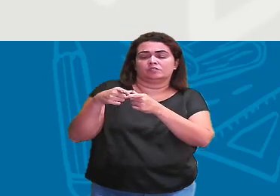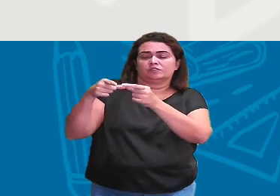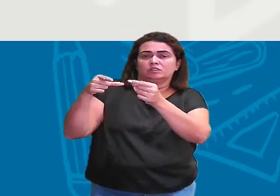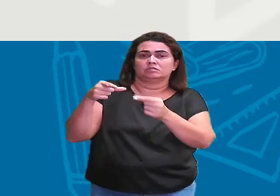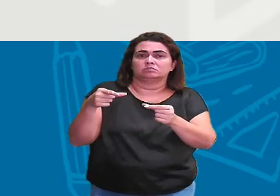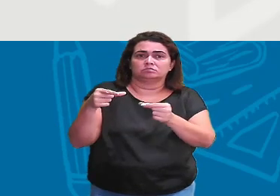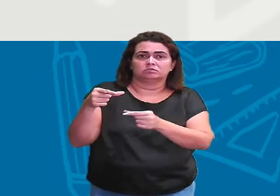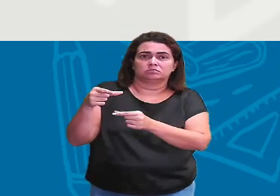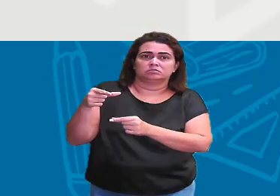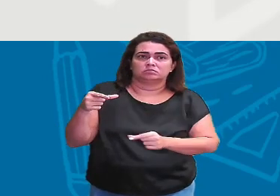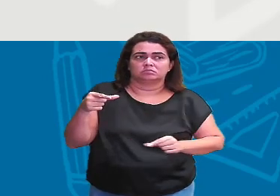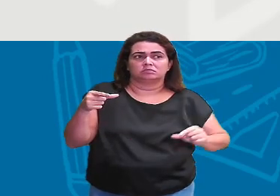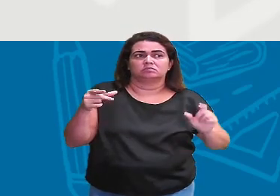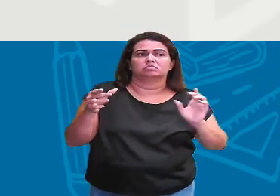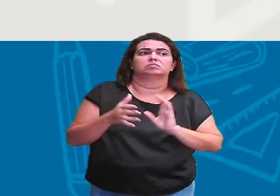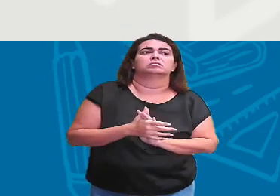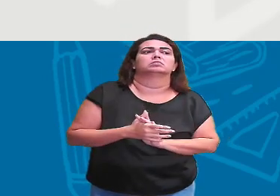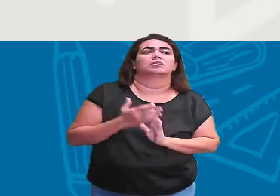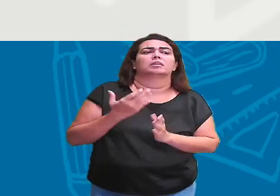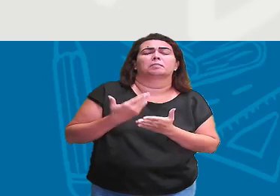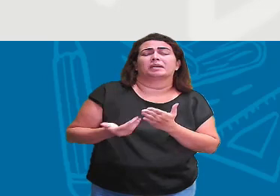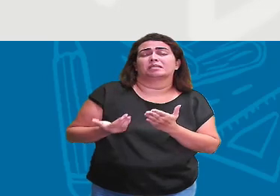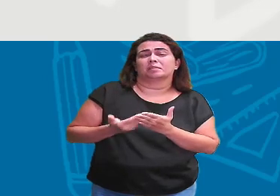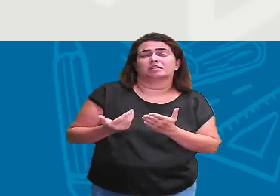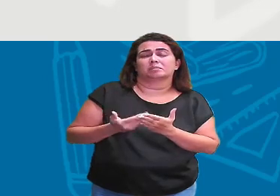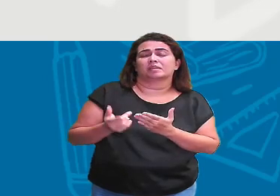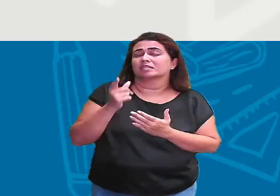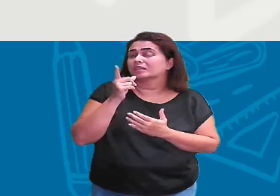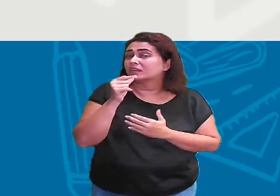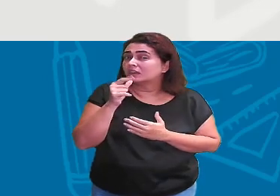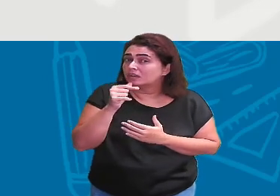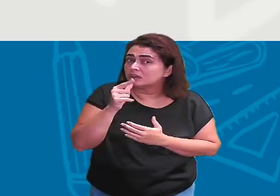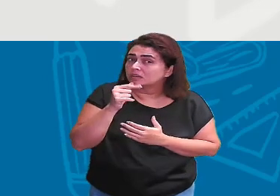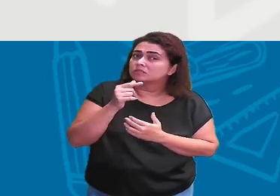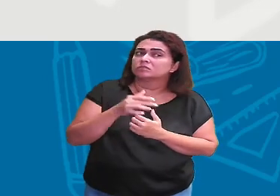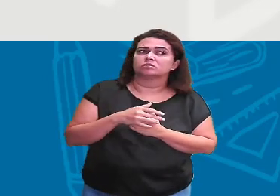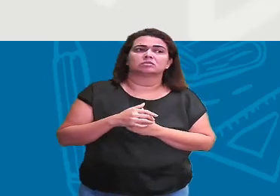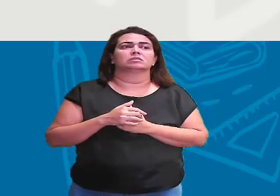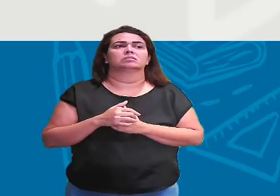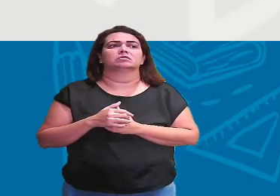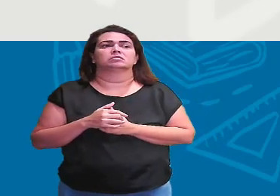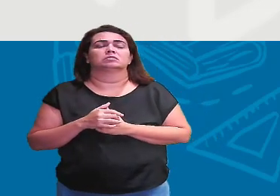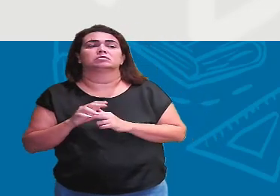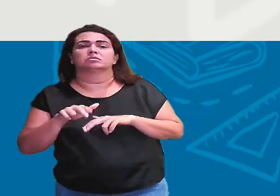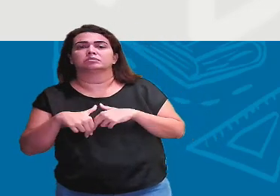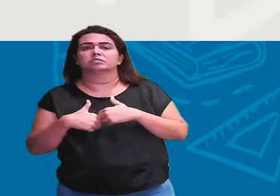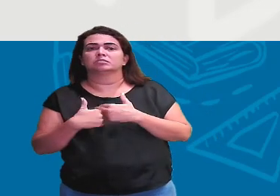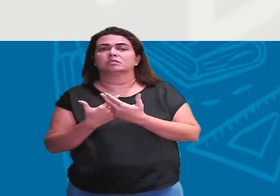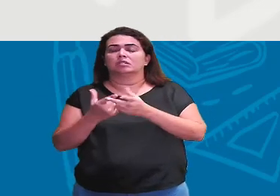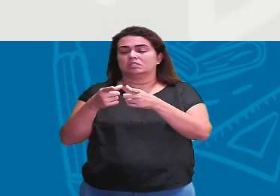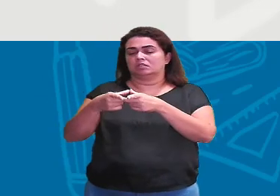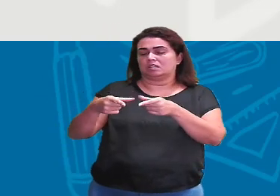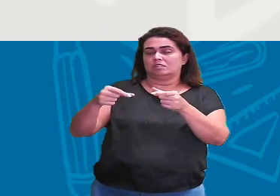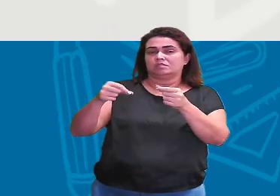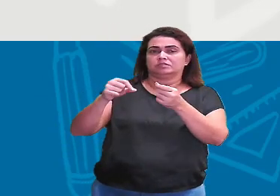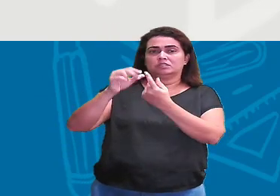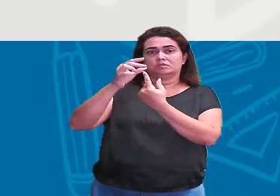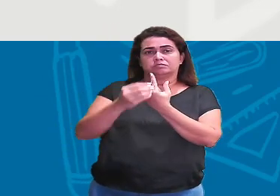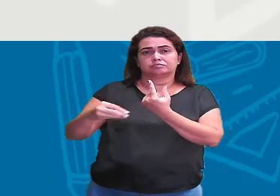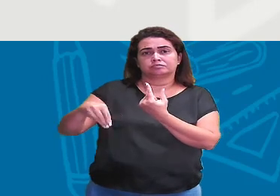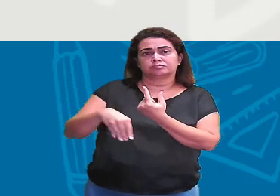economizar água, respirando menos, porque elas perdem muita água, né, muita umidade, pela respiração, pelas folhas. Então,